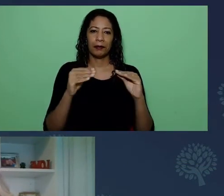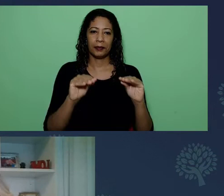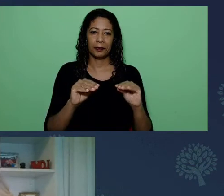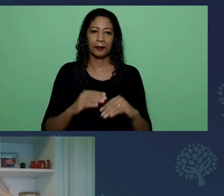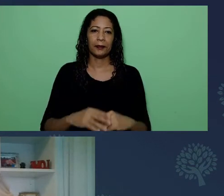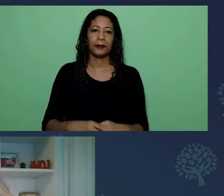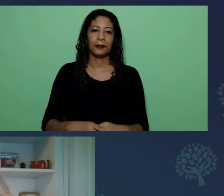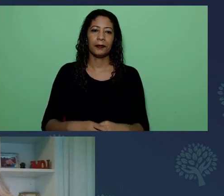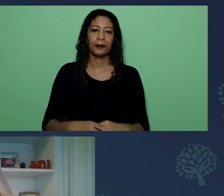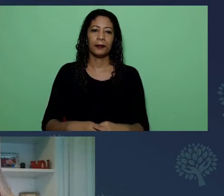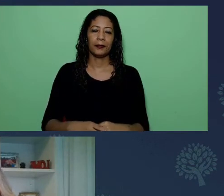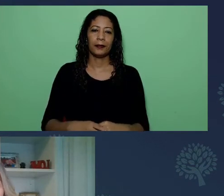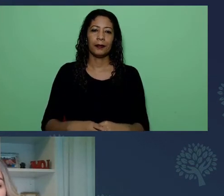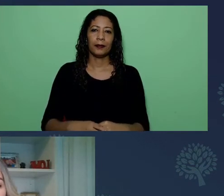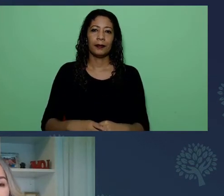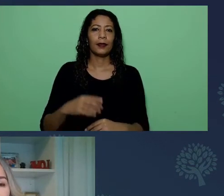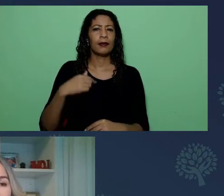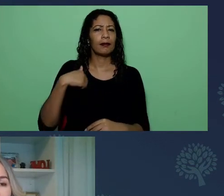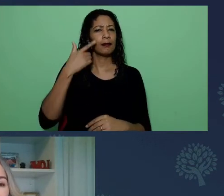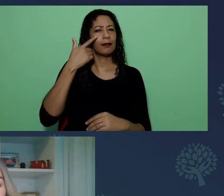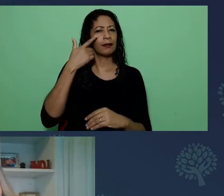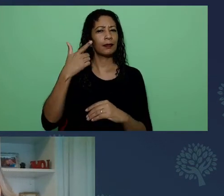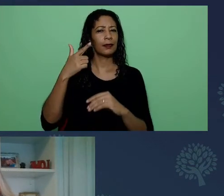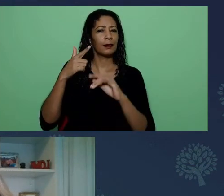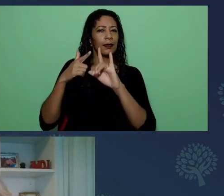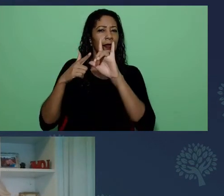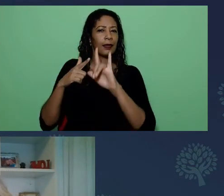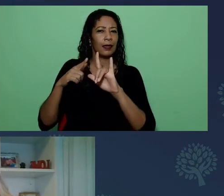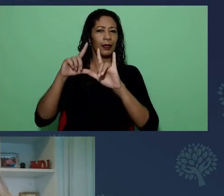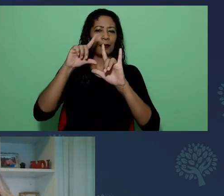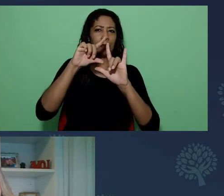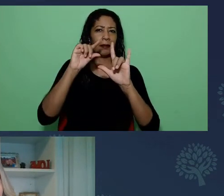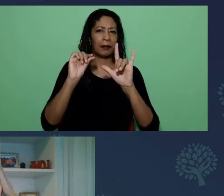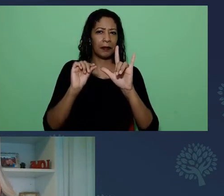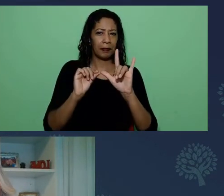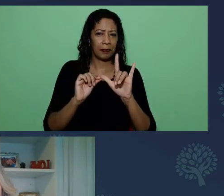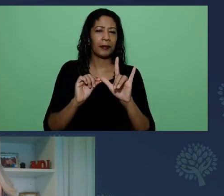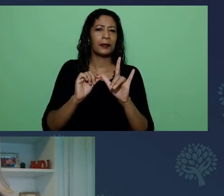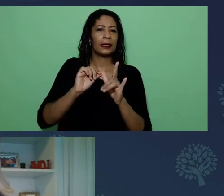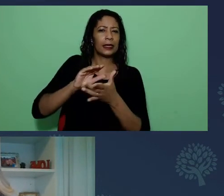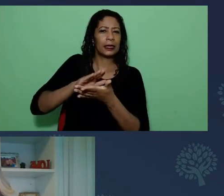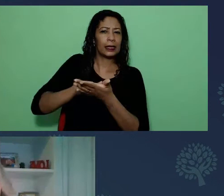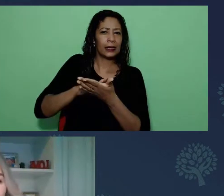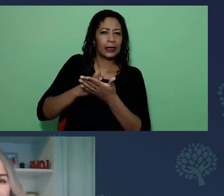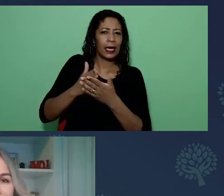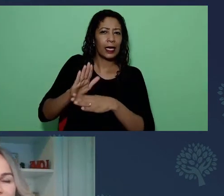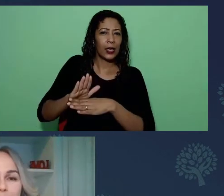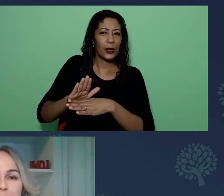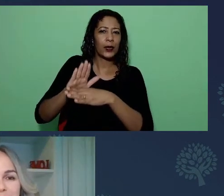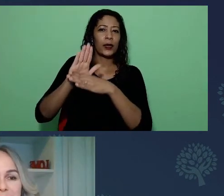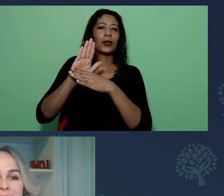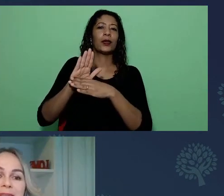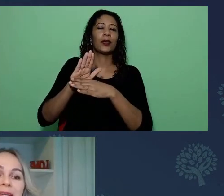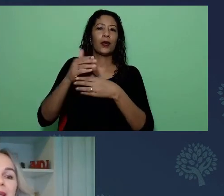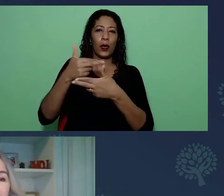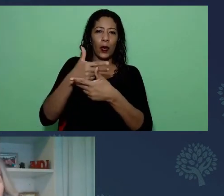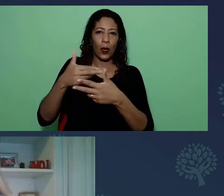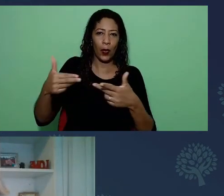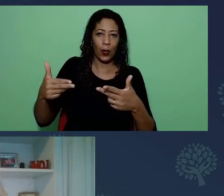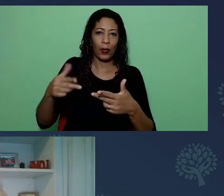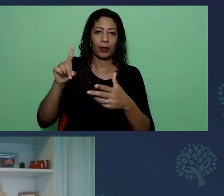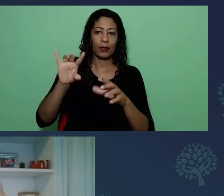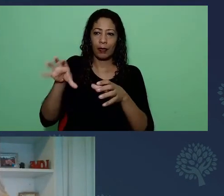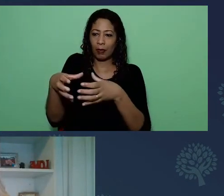Vi que os meninos lá do laboratório interpretaram algumas coisas para que algumas pessoas da comunidade também conseguissem,